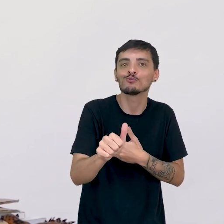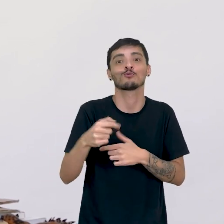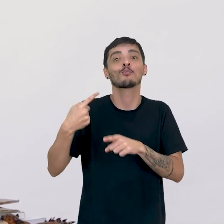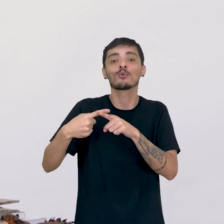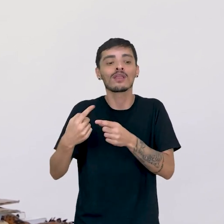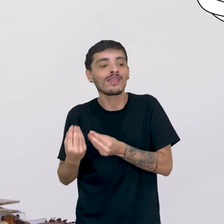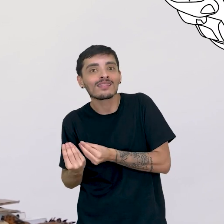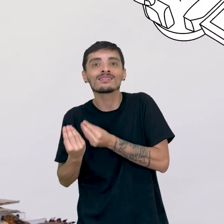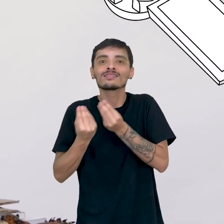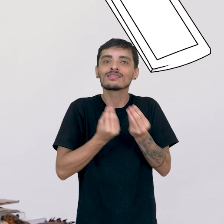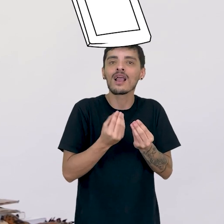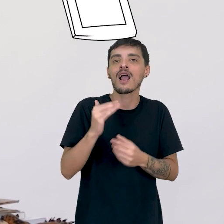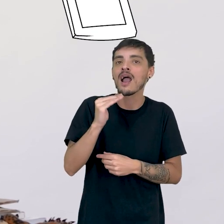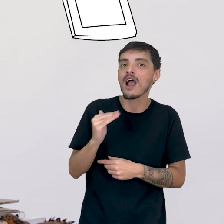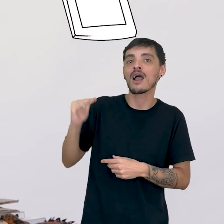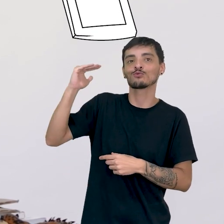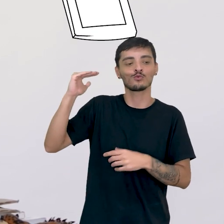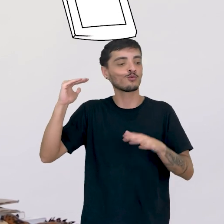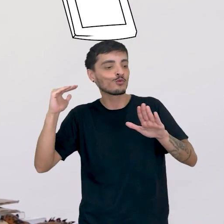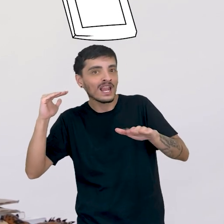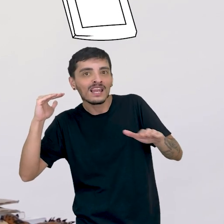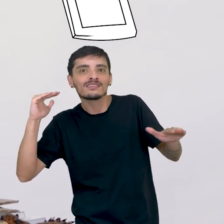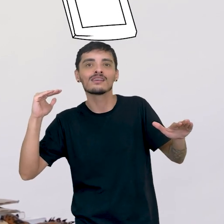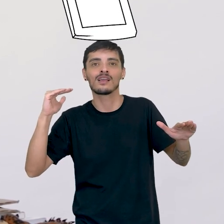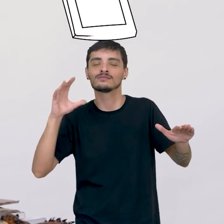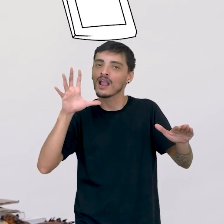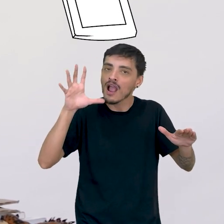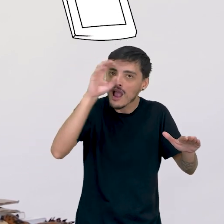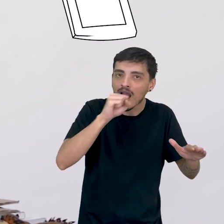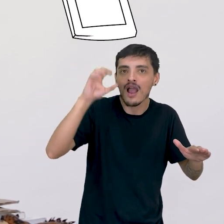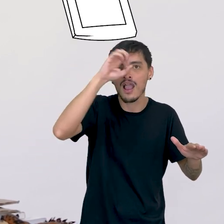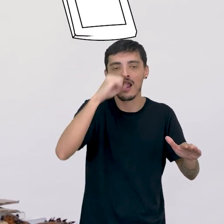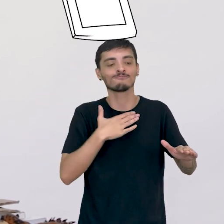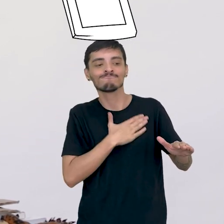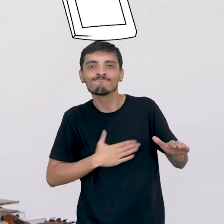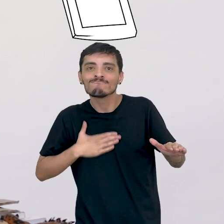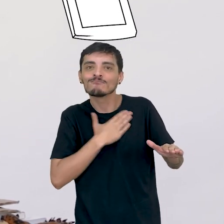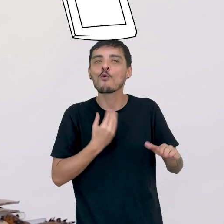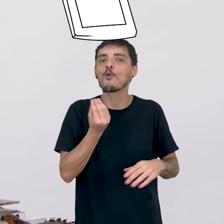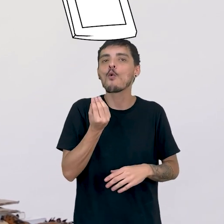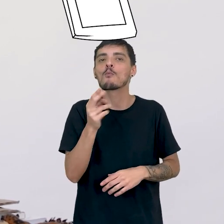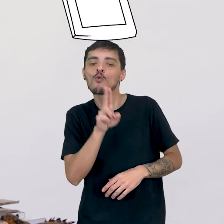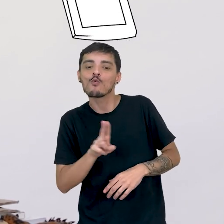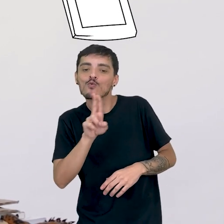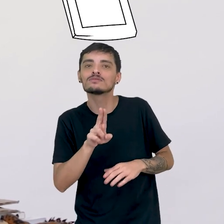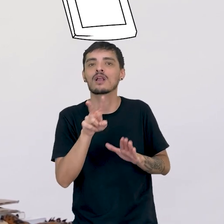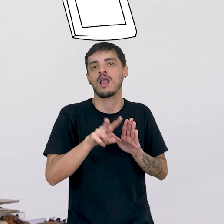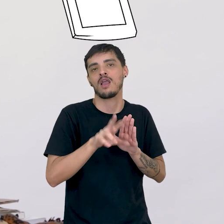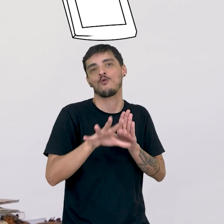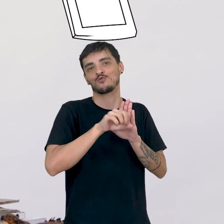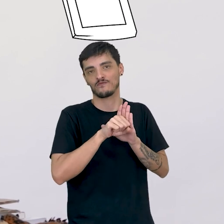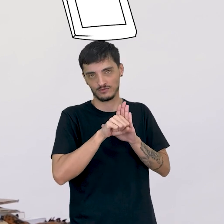inserir, integrar, promover a familiaridade e a simpatia de adultos e crianças com e pelo uso